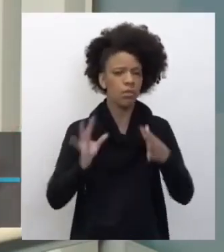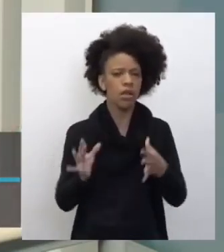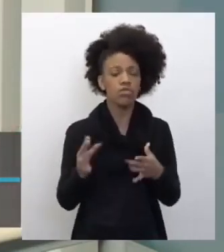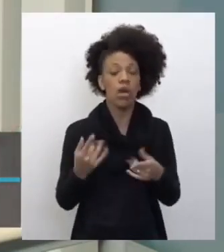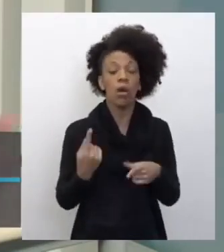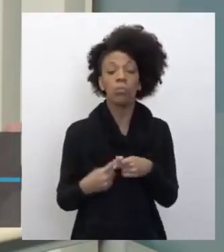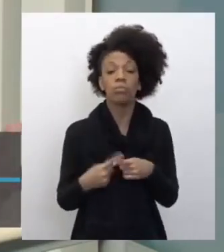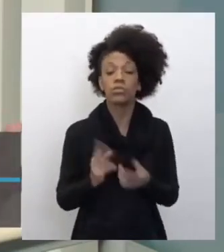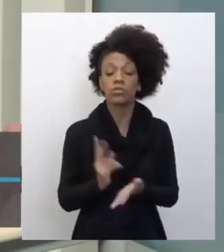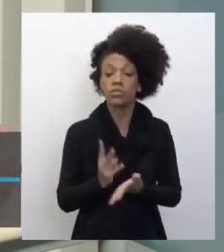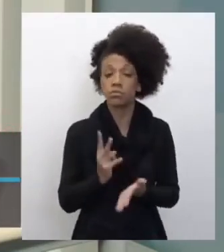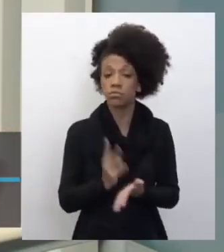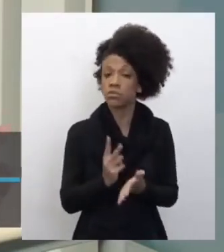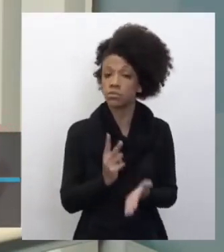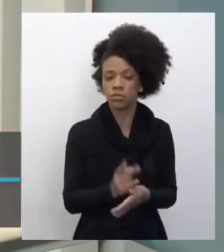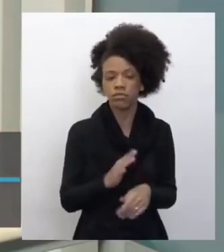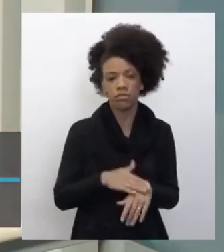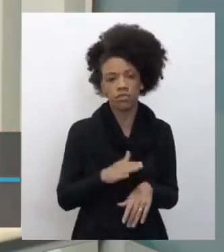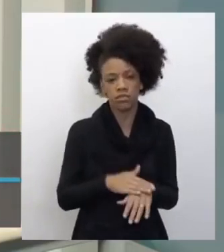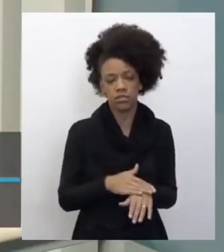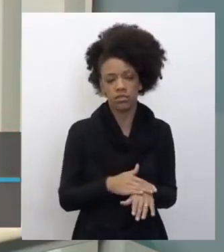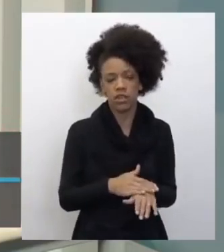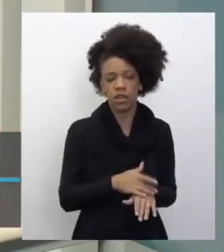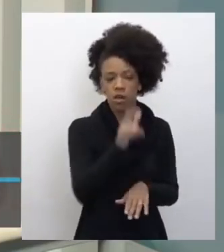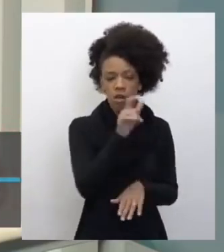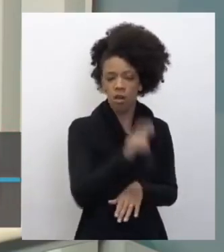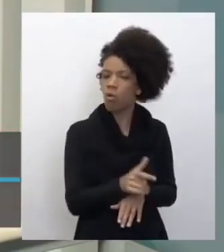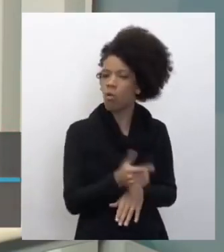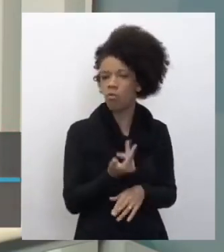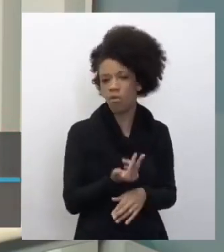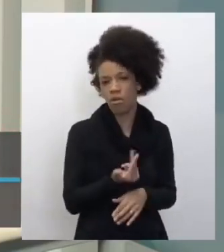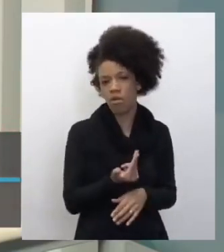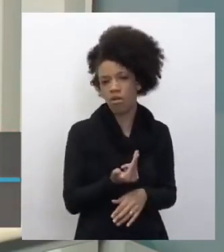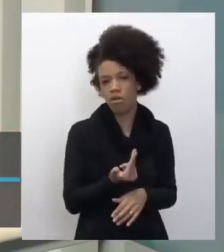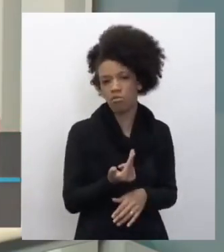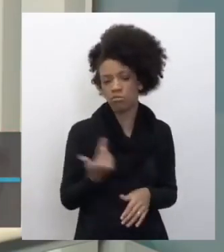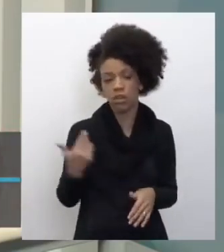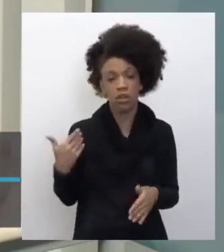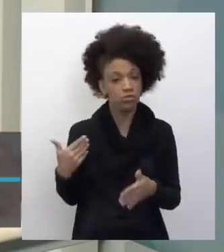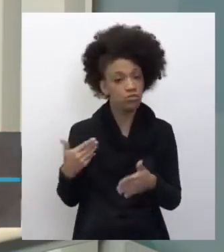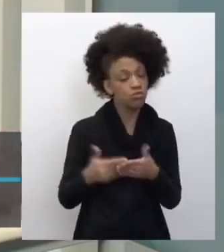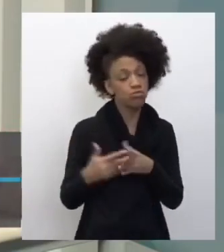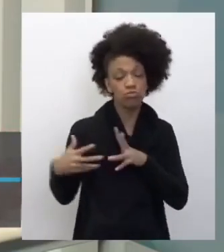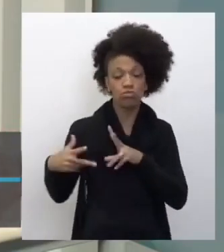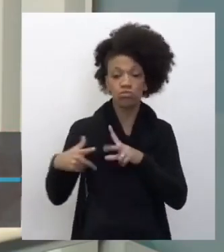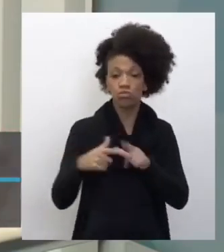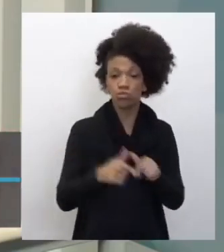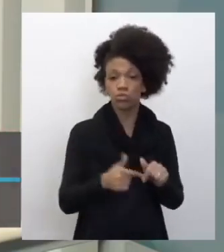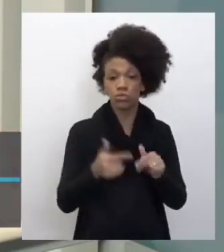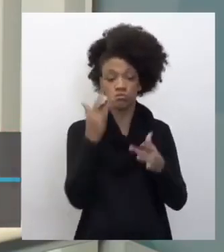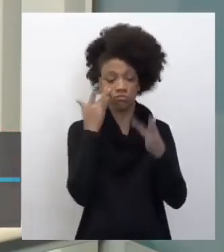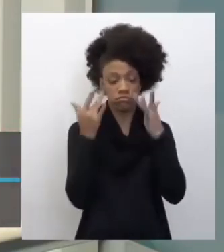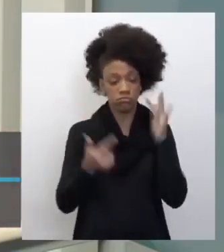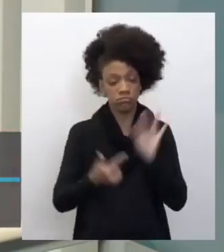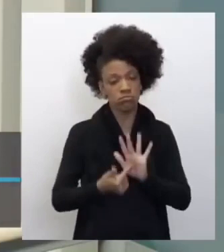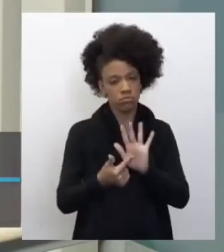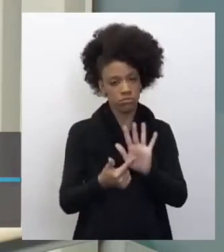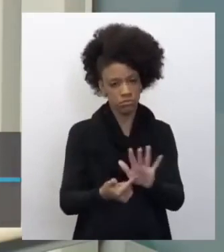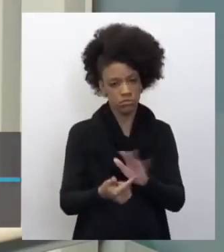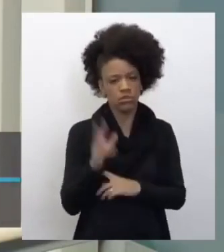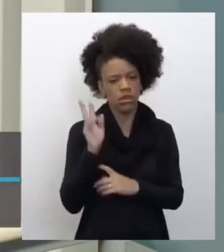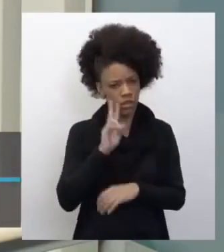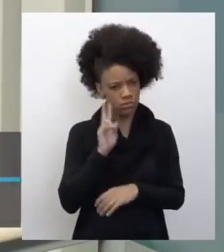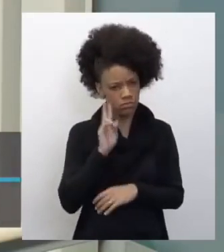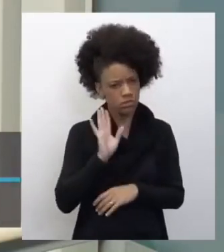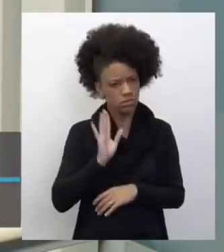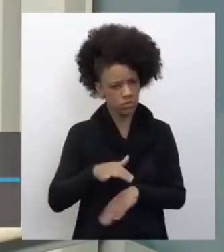coisa, sempre com o mesmo personagem. Então, ele tinha muito domínio daquele personagem e ficava fácil de fazer a improvisação. Lembra que a gente já conversou